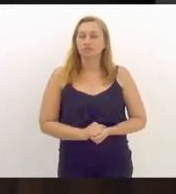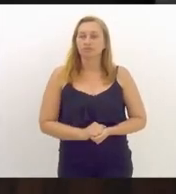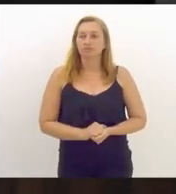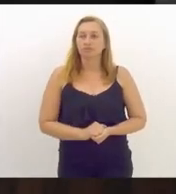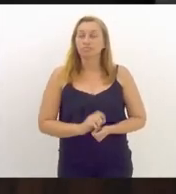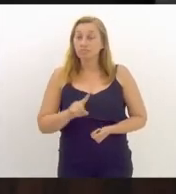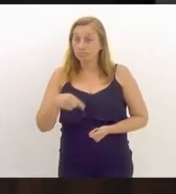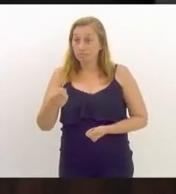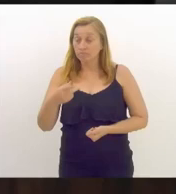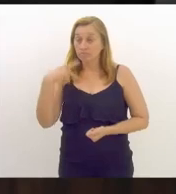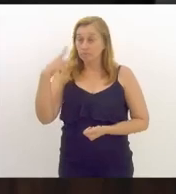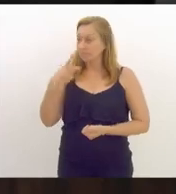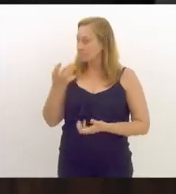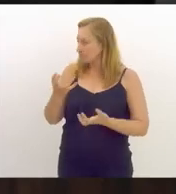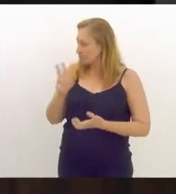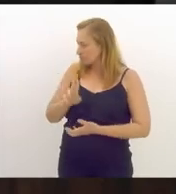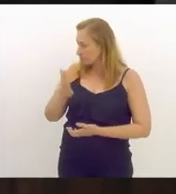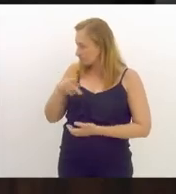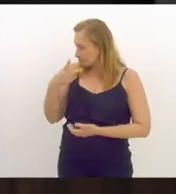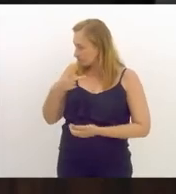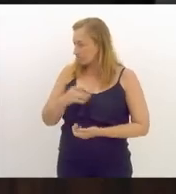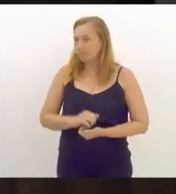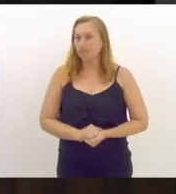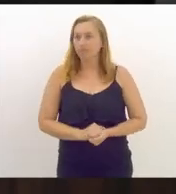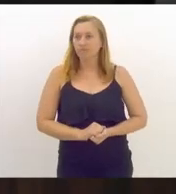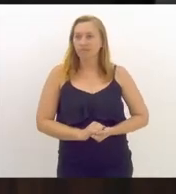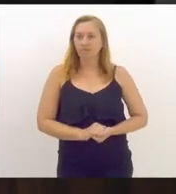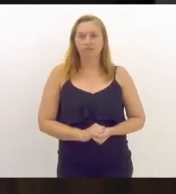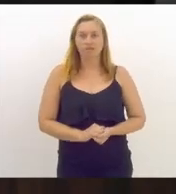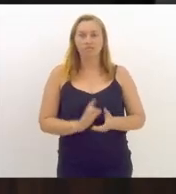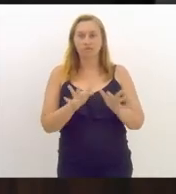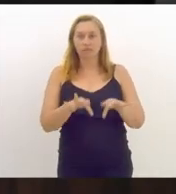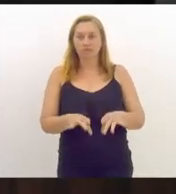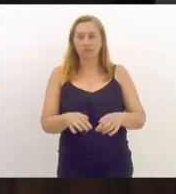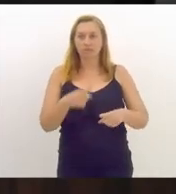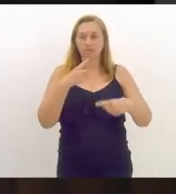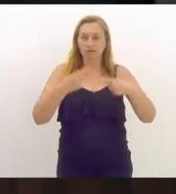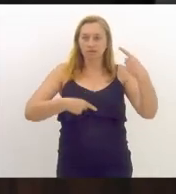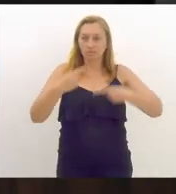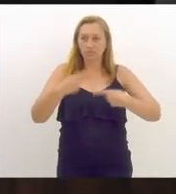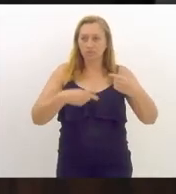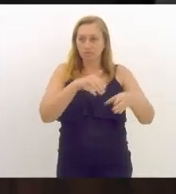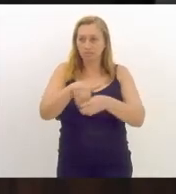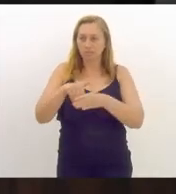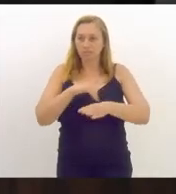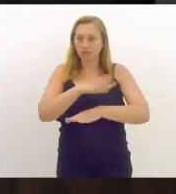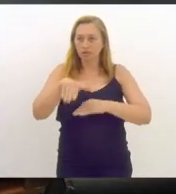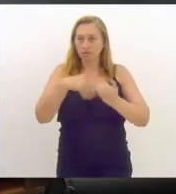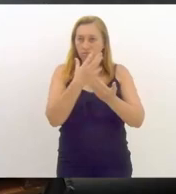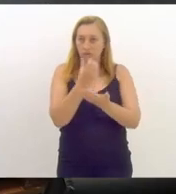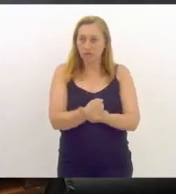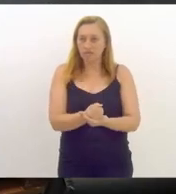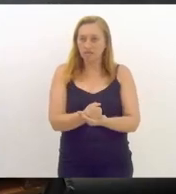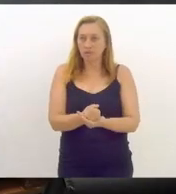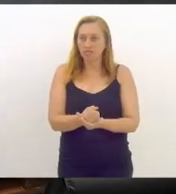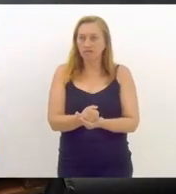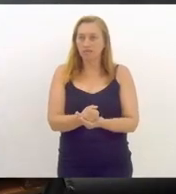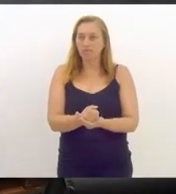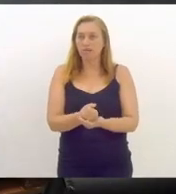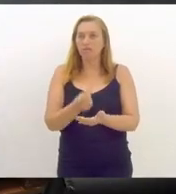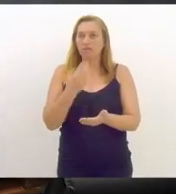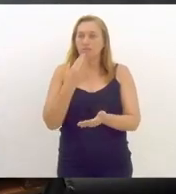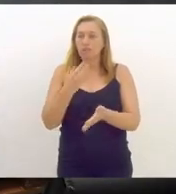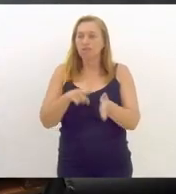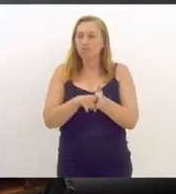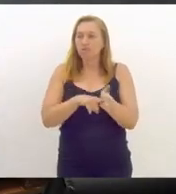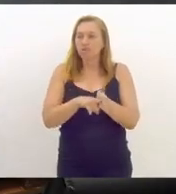algum outro parlamentar que que era usado a palavra não ser errado é discussão em votação seus que aprova verificação